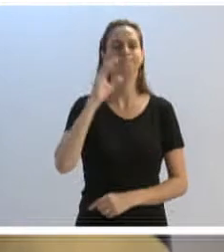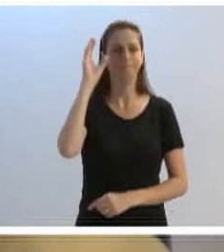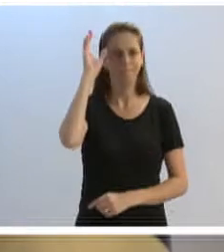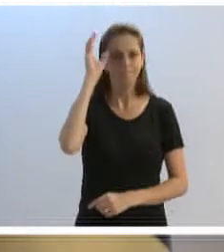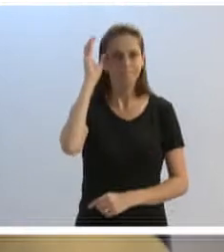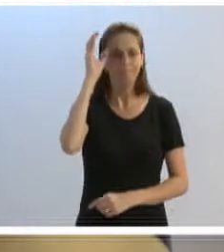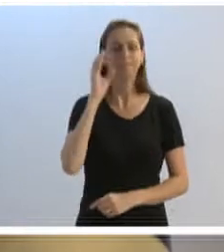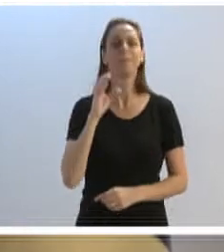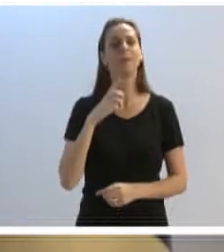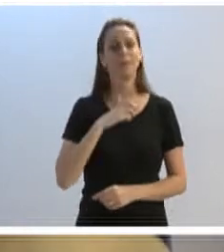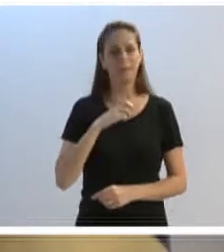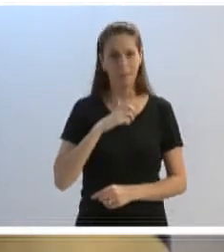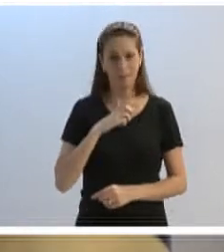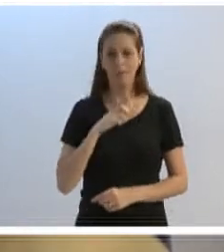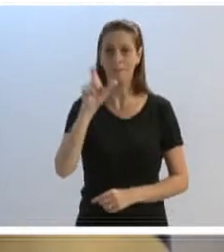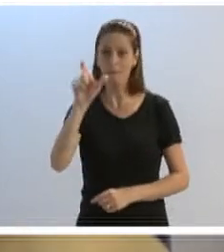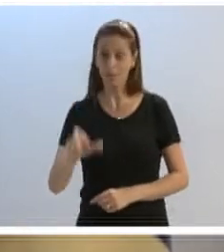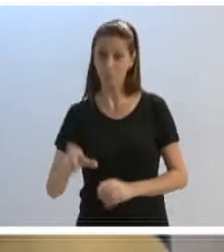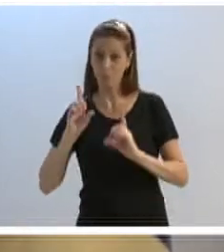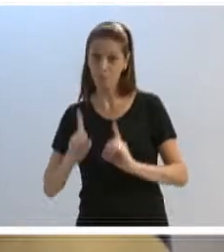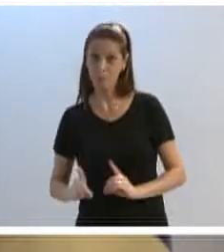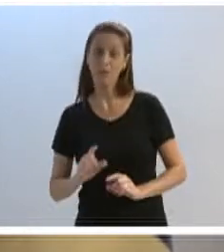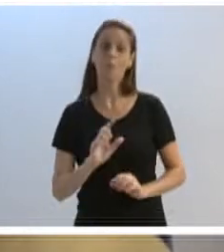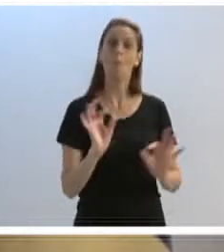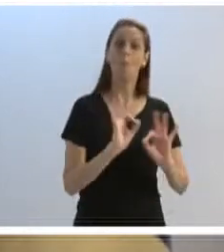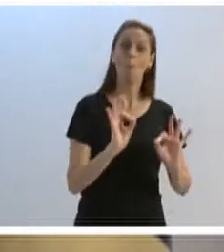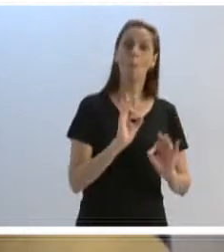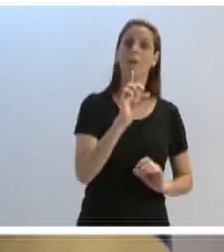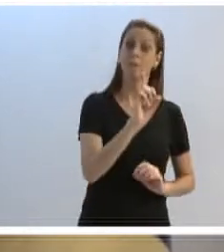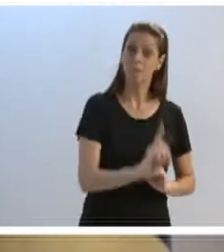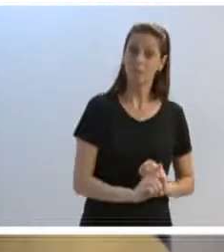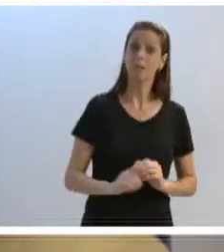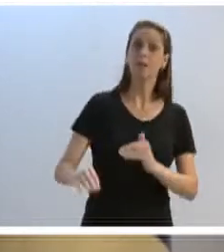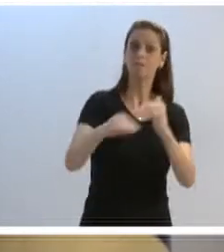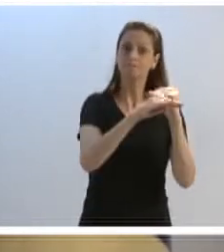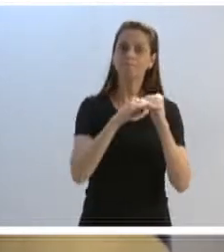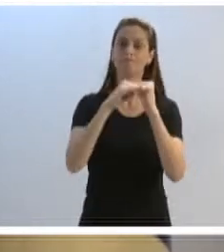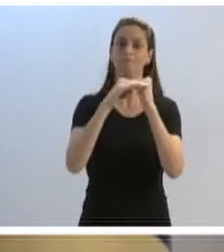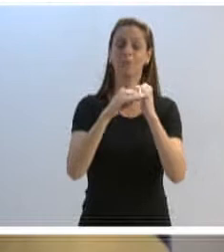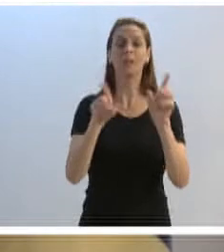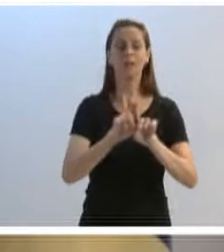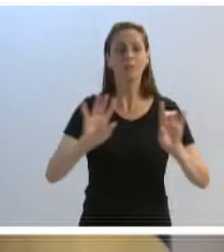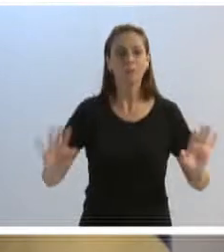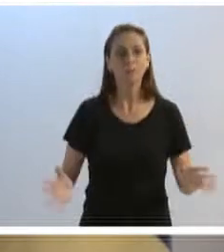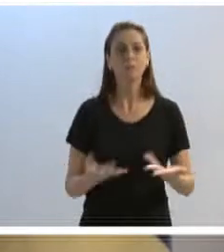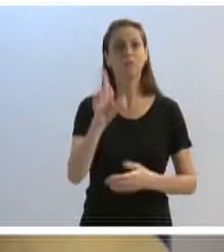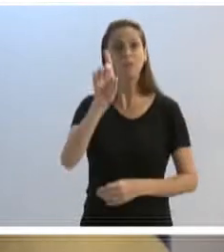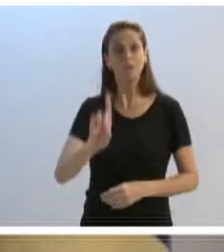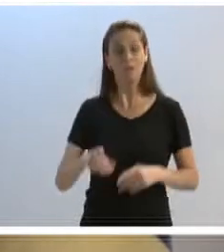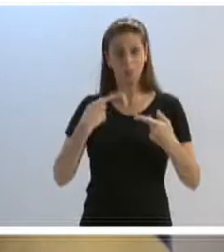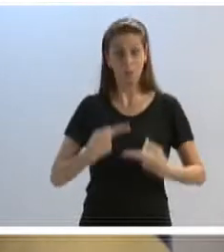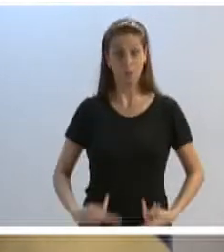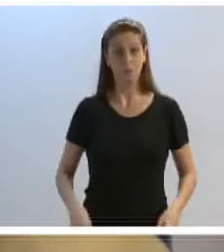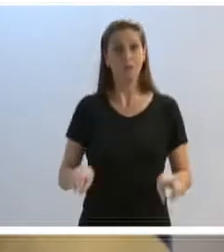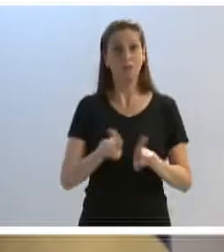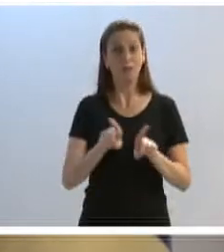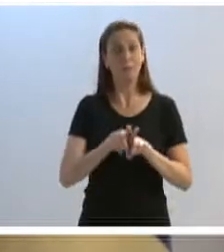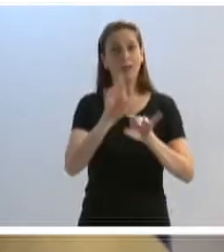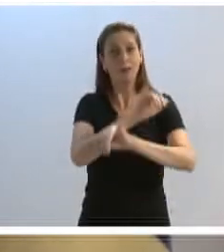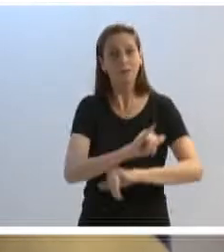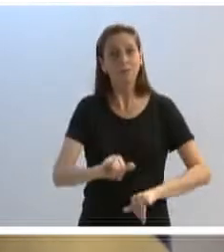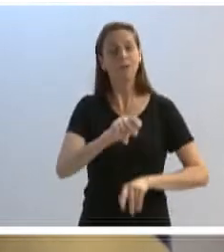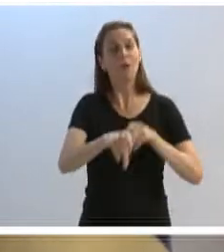de oportunidades a todos os cidadãos, promover os direitos humanos, conscientizar a